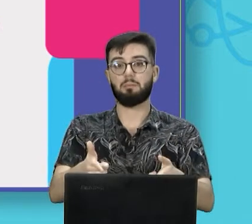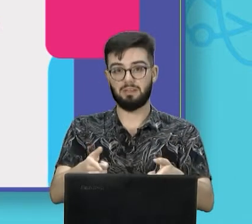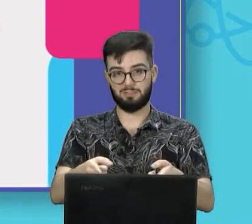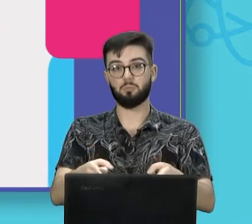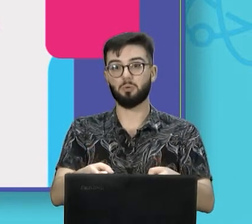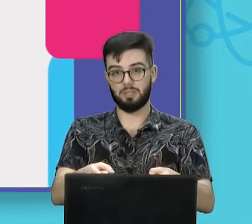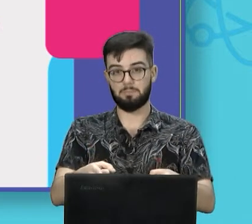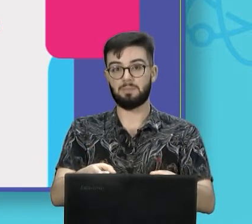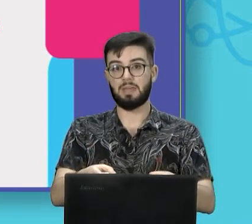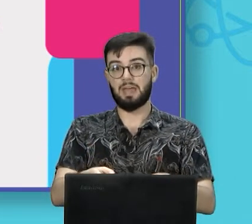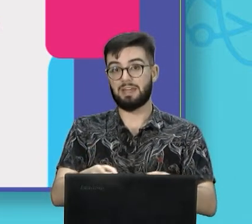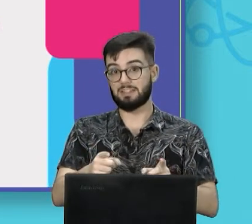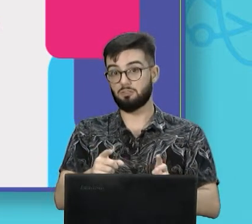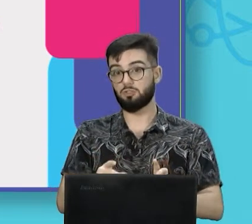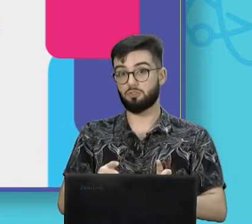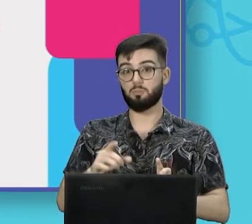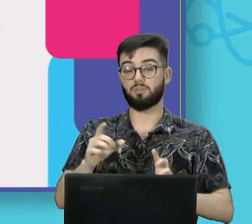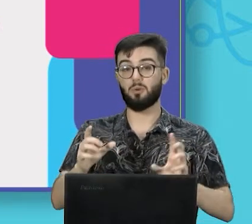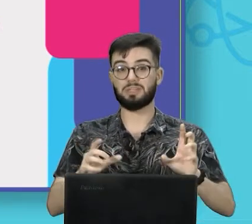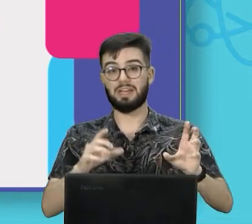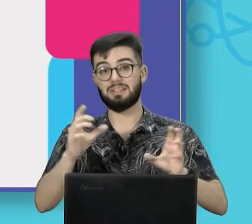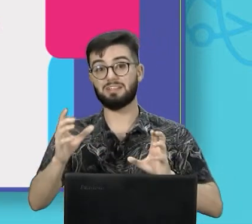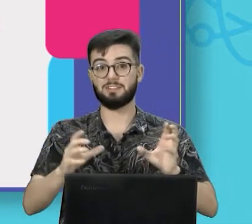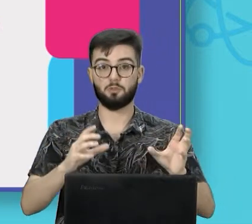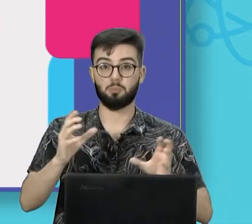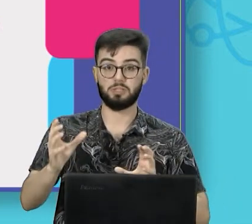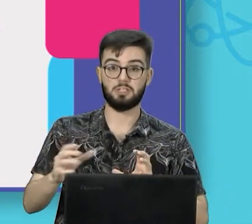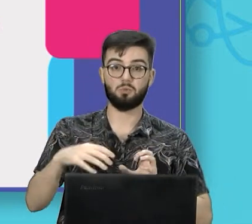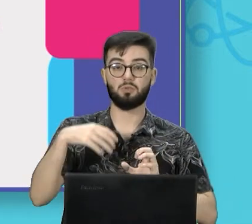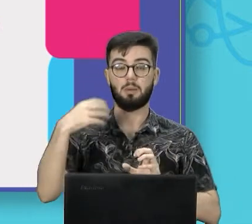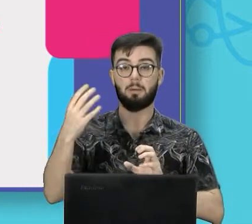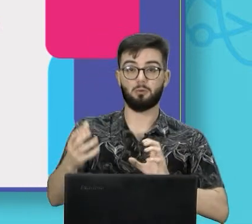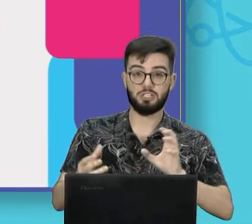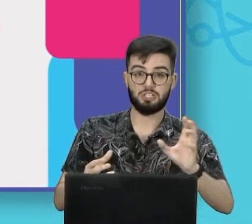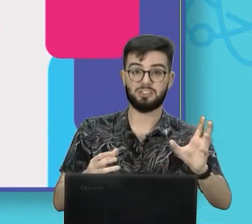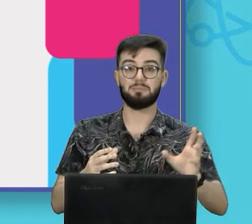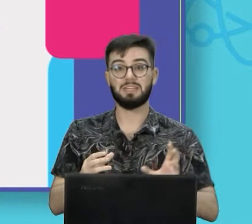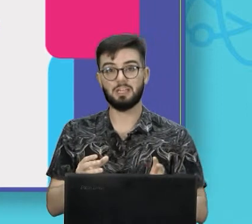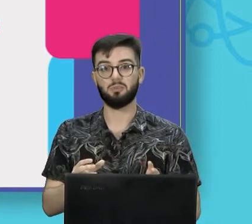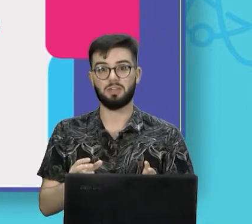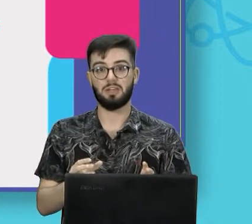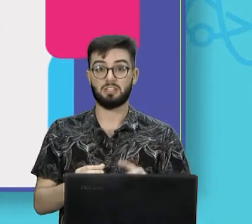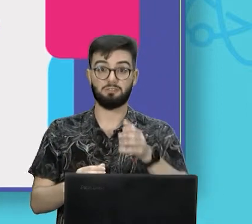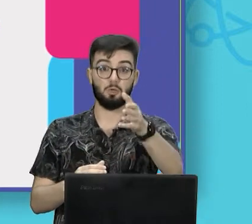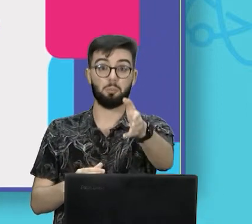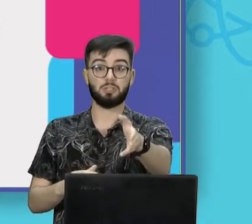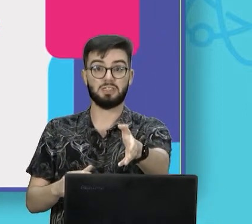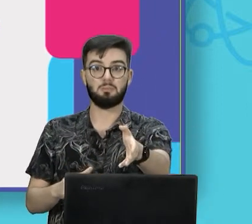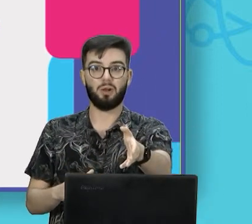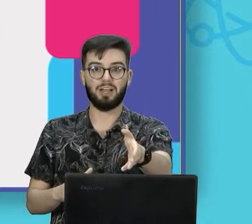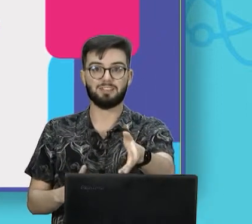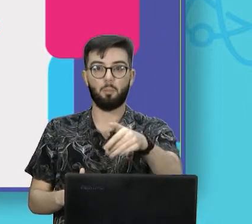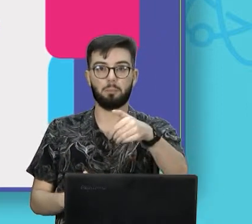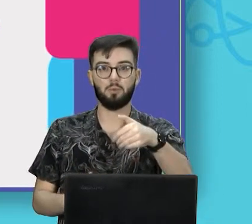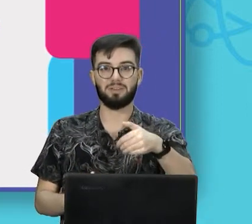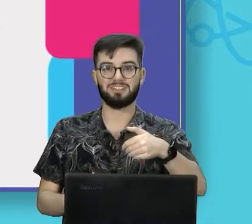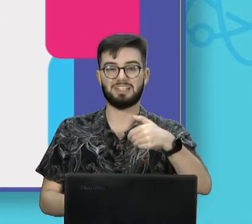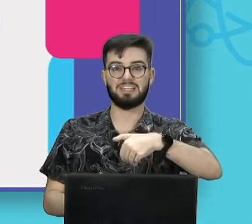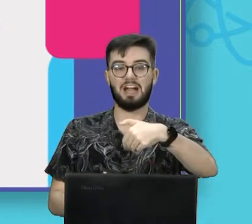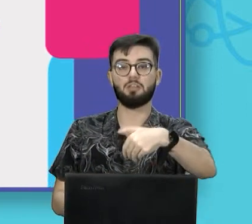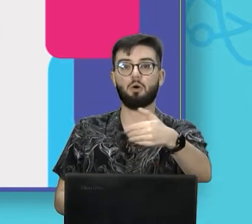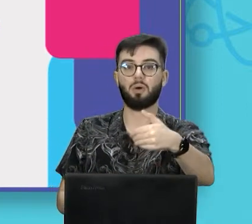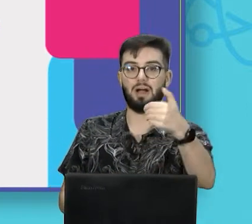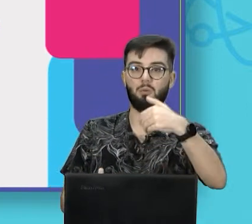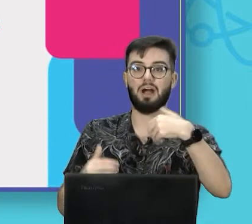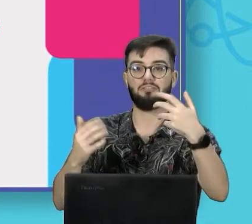império permanece no poder é tanto que nós vamos ver a alternância entre os políticos paulistas e mineiros né ele vai ter o Prudente de Morais que é o